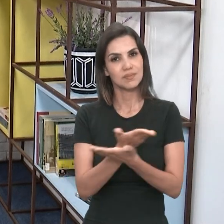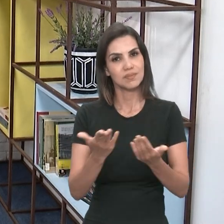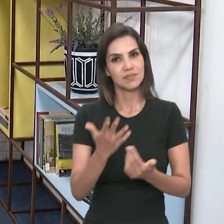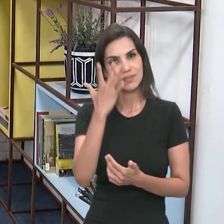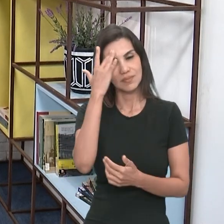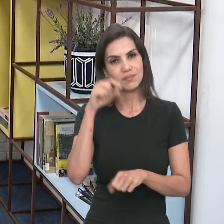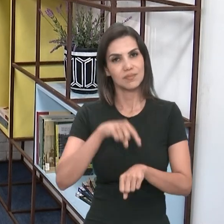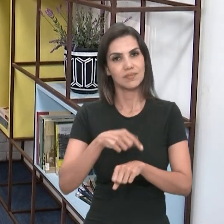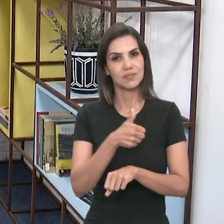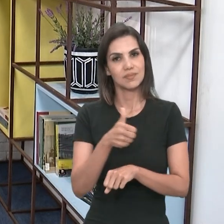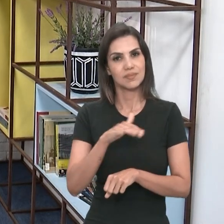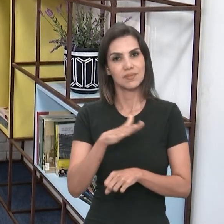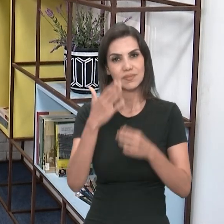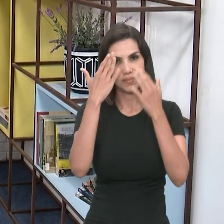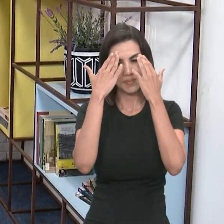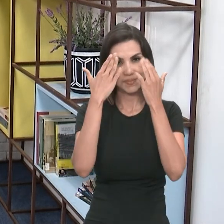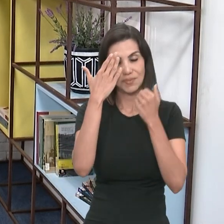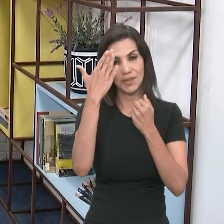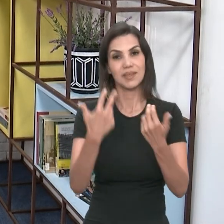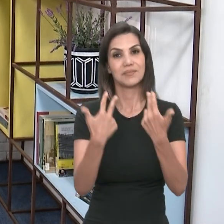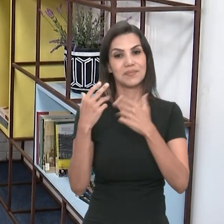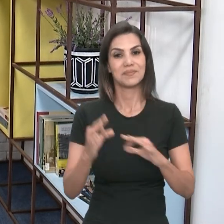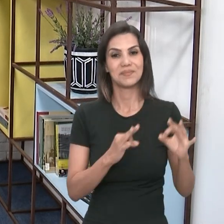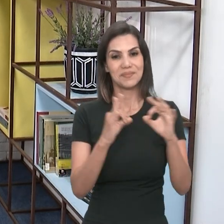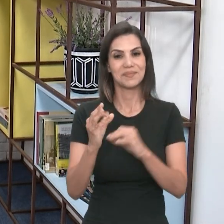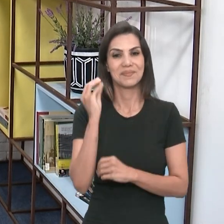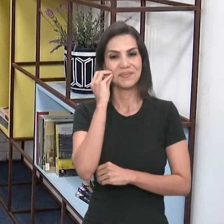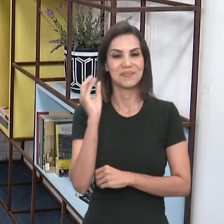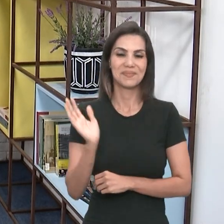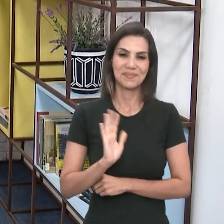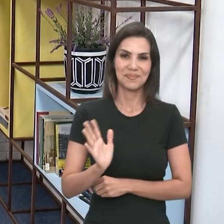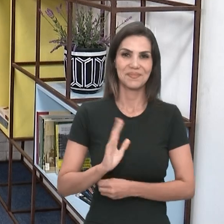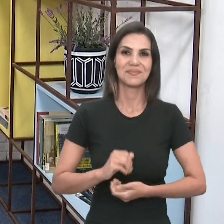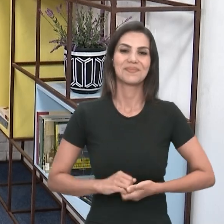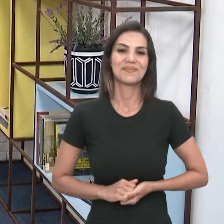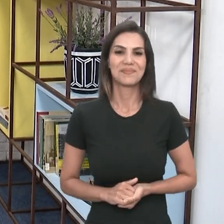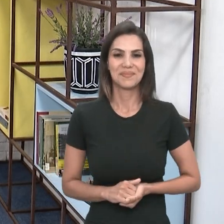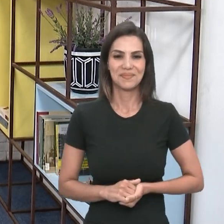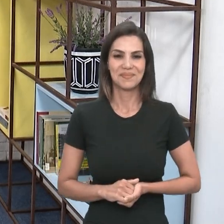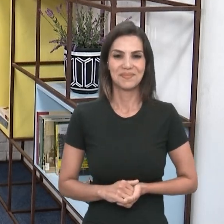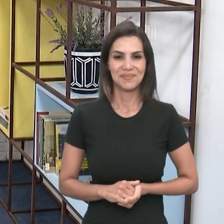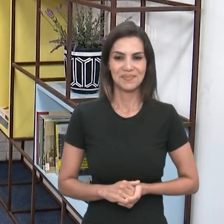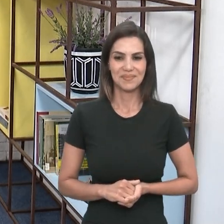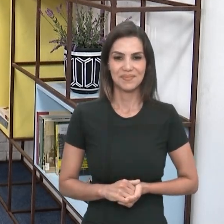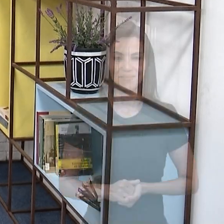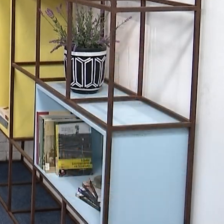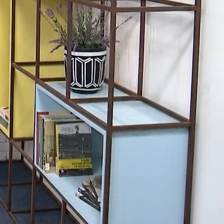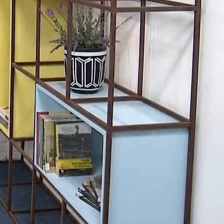mesmo horário, pessoal. Muito obrigado por ficar aqui junto com a gente. Beijos e até mais. Tchau.